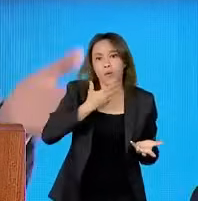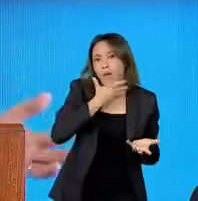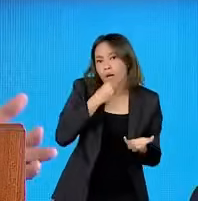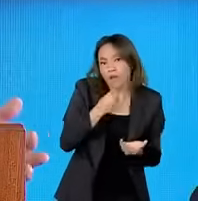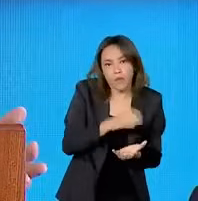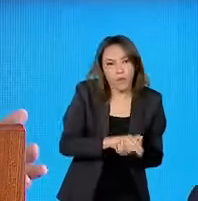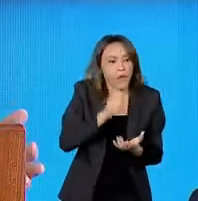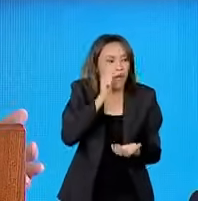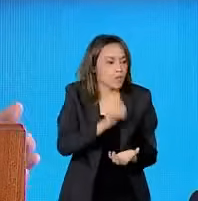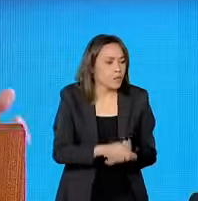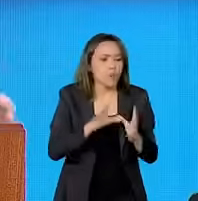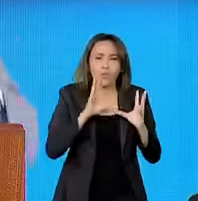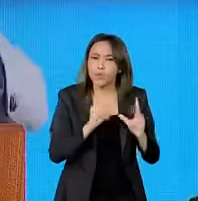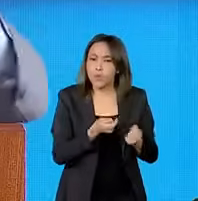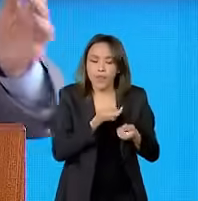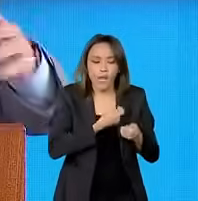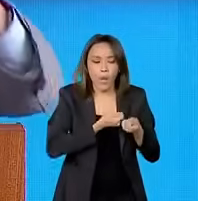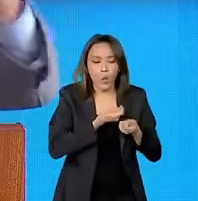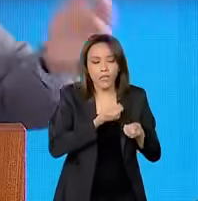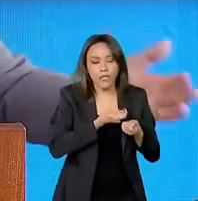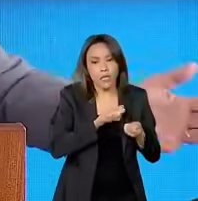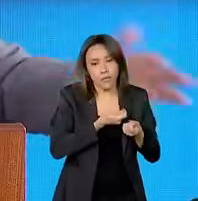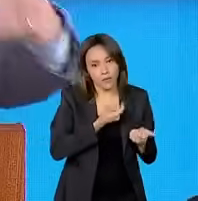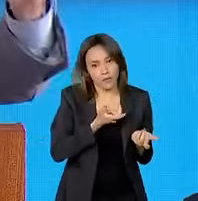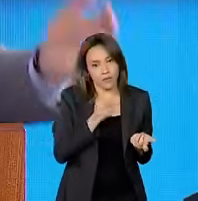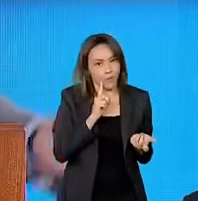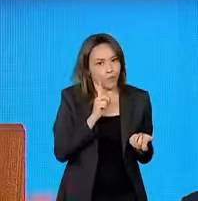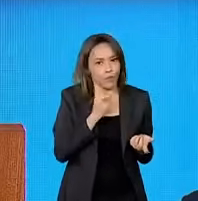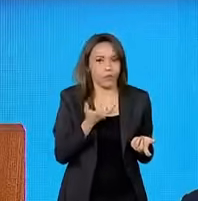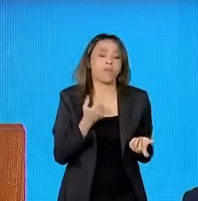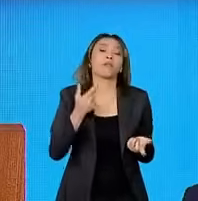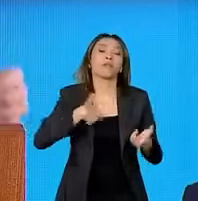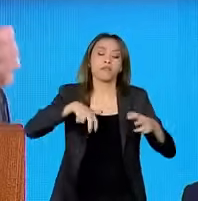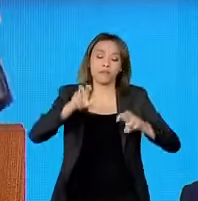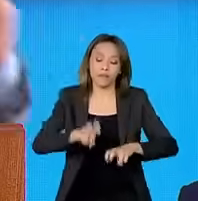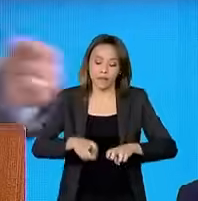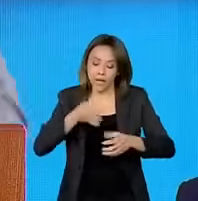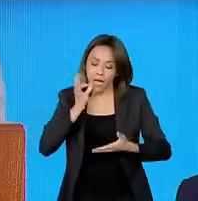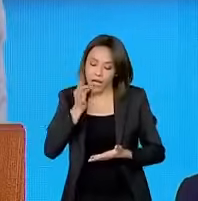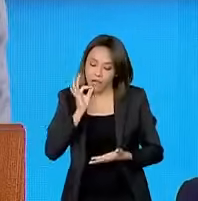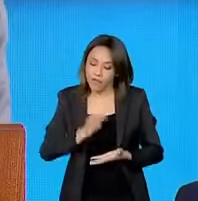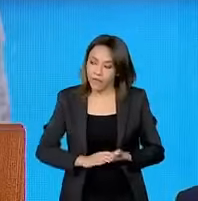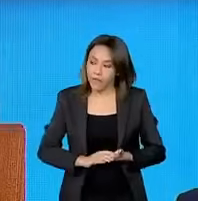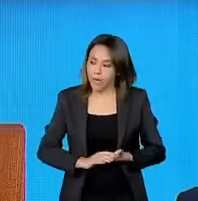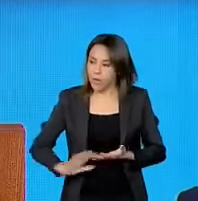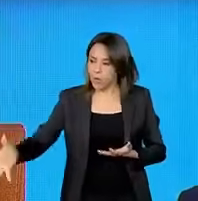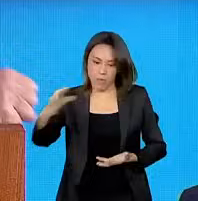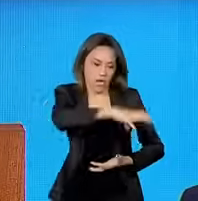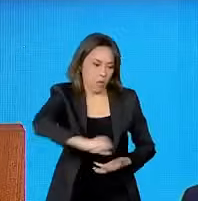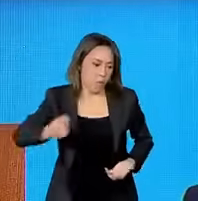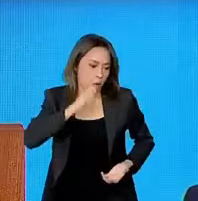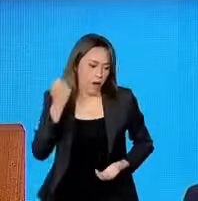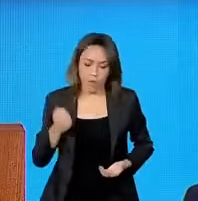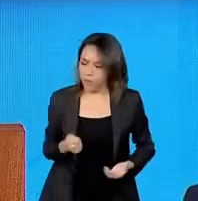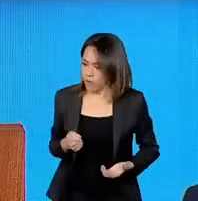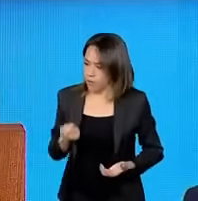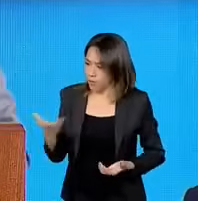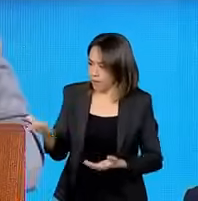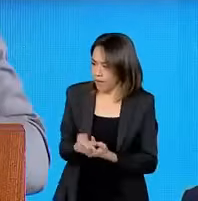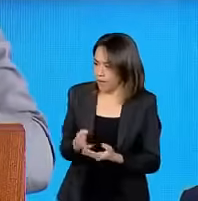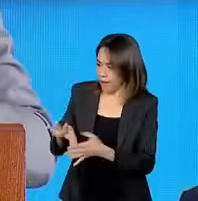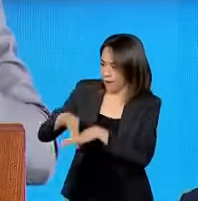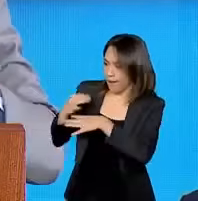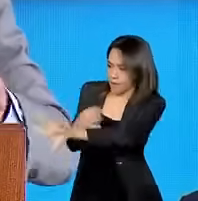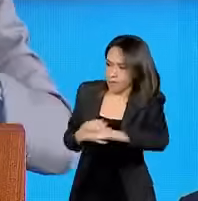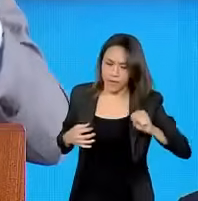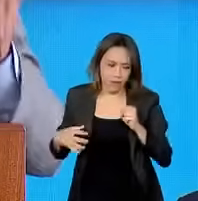negociação todo santo dia. Quem é que não senta numa mesa na hora do café da manhã, um filho roubando o pão do outro, é um querendo pegar o bife do outro,